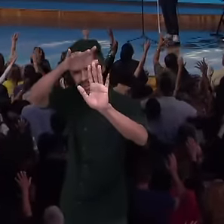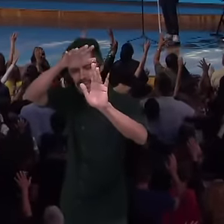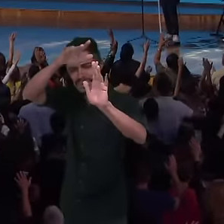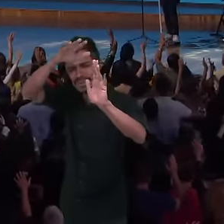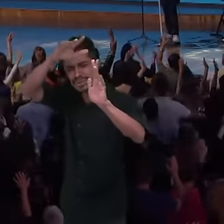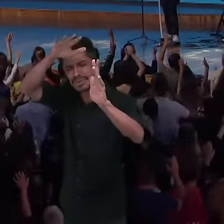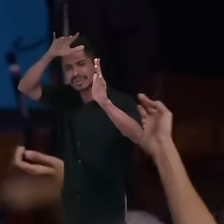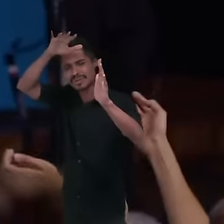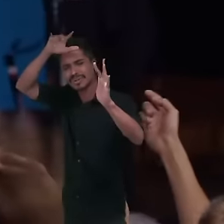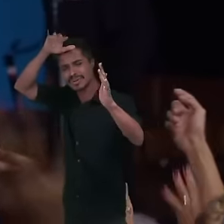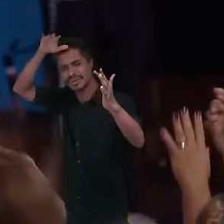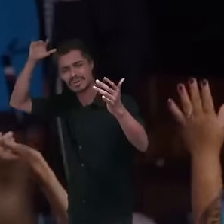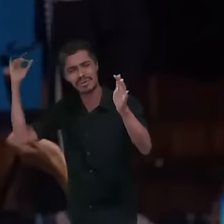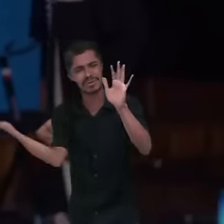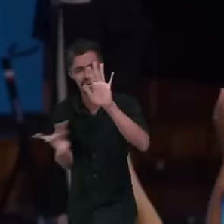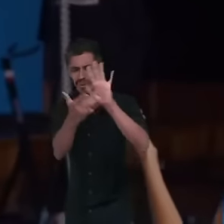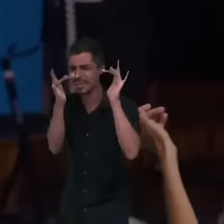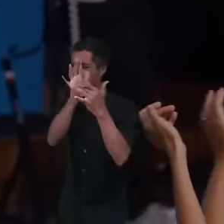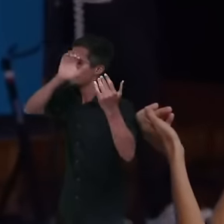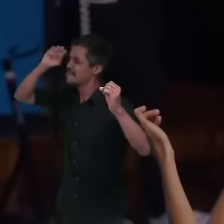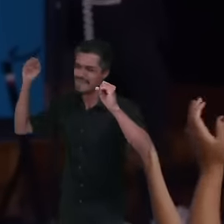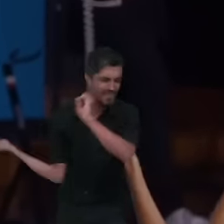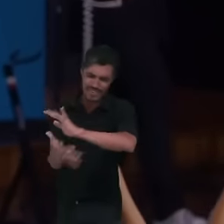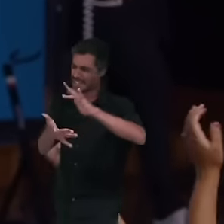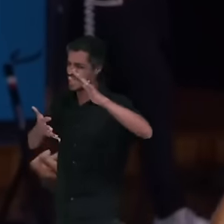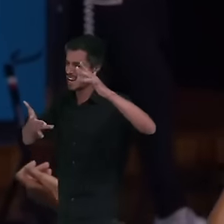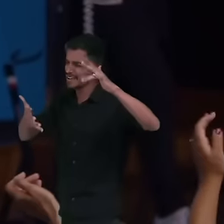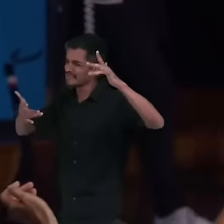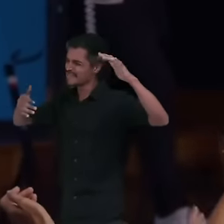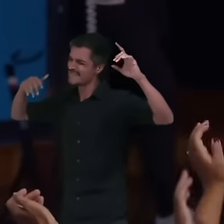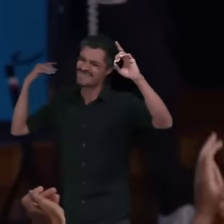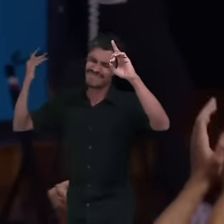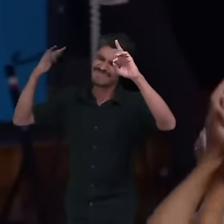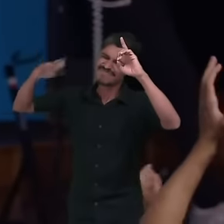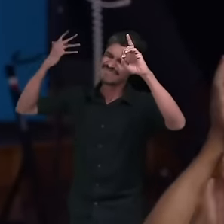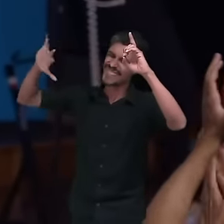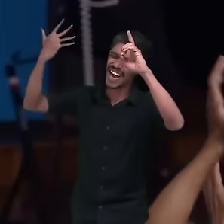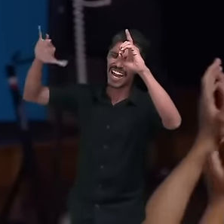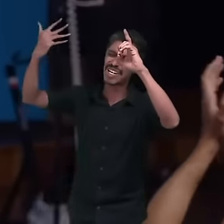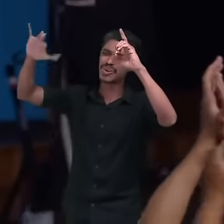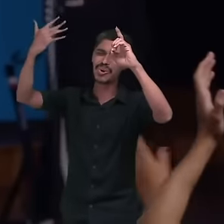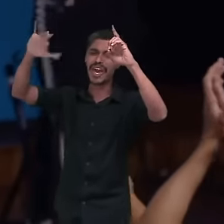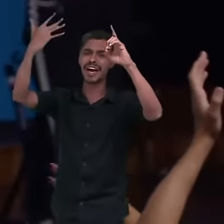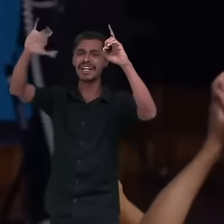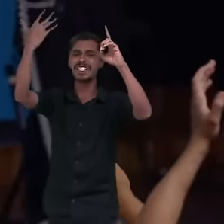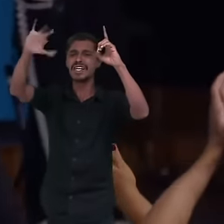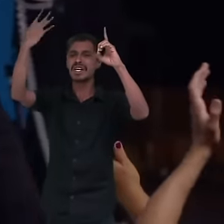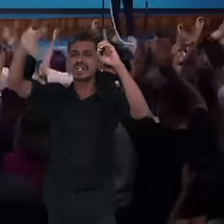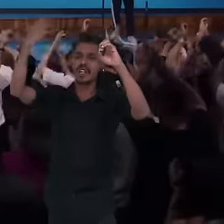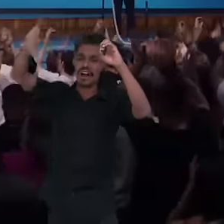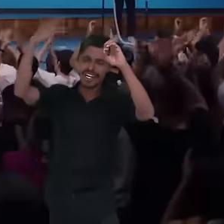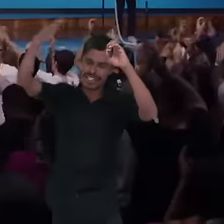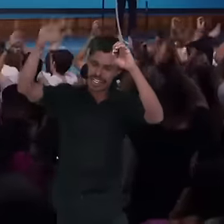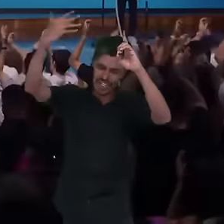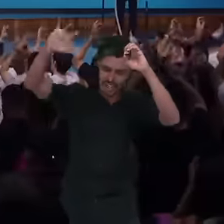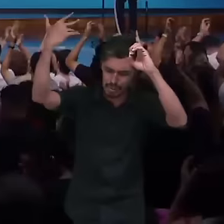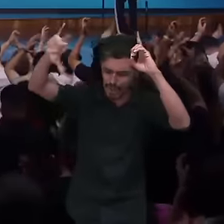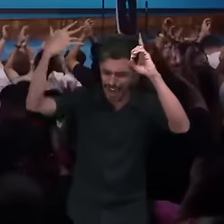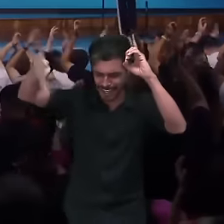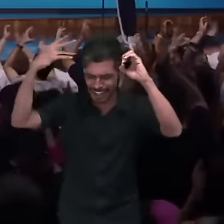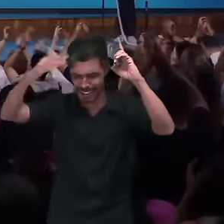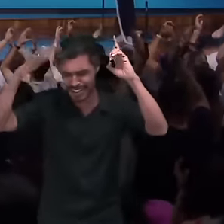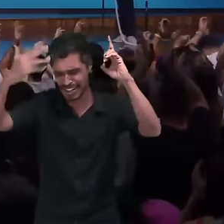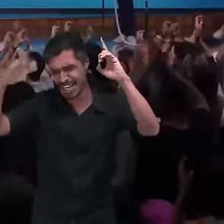bate palma dando gloria, bate palma gritando aleluya. Si você venció la batalla hoy,